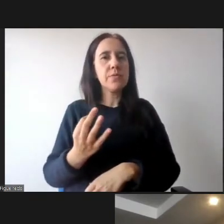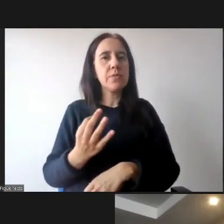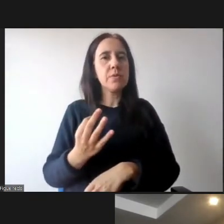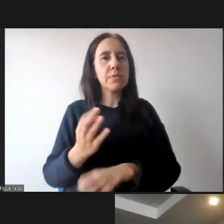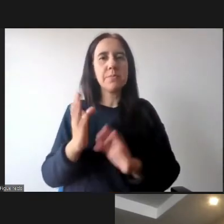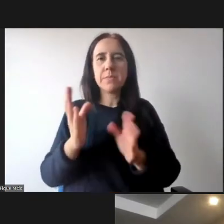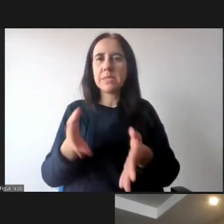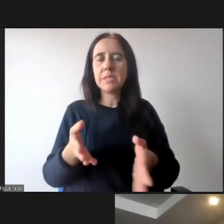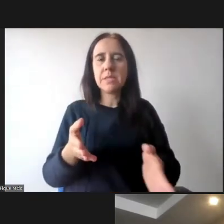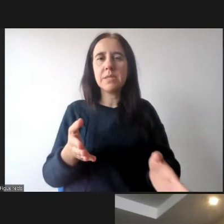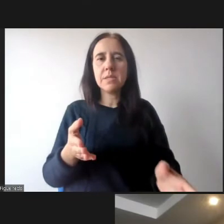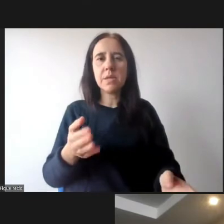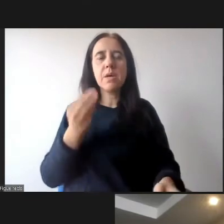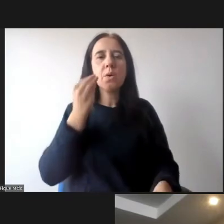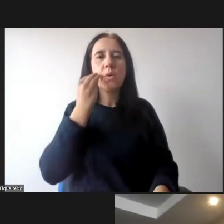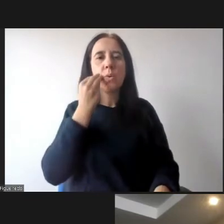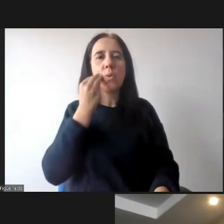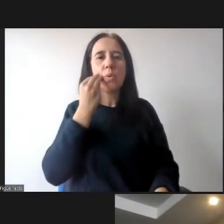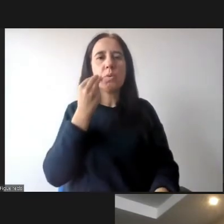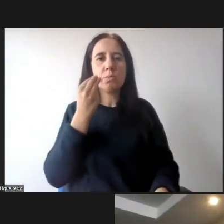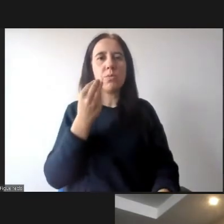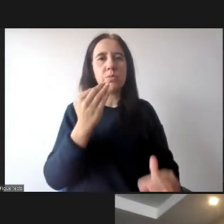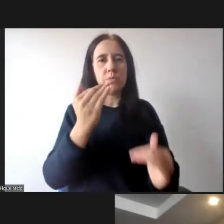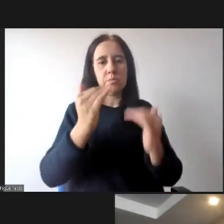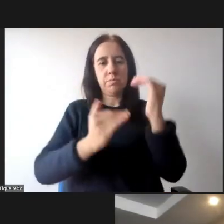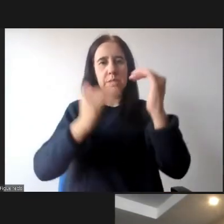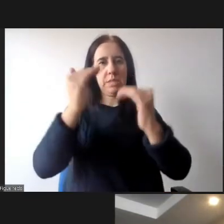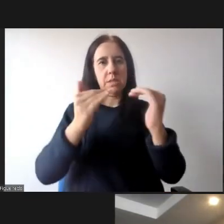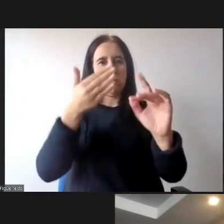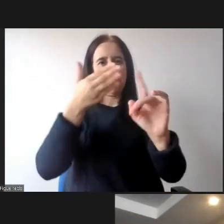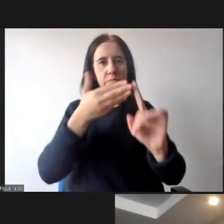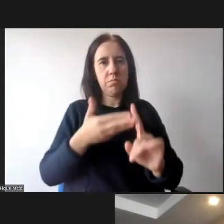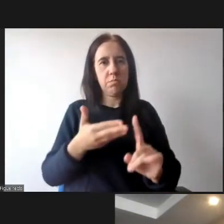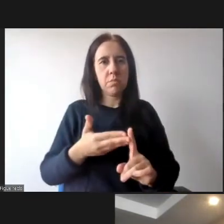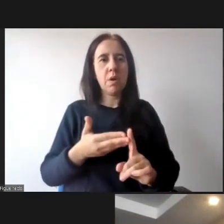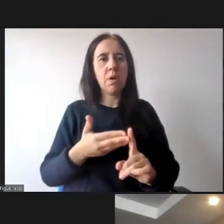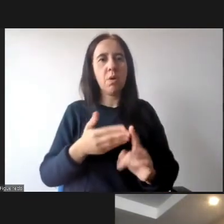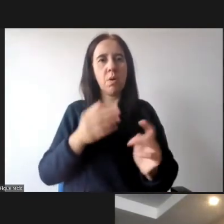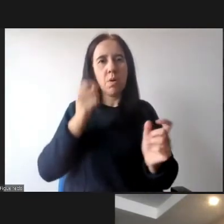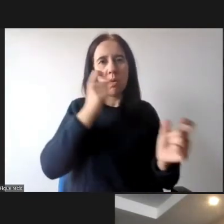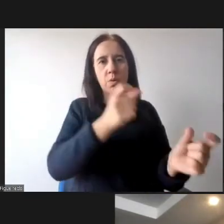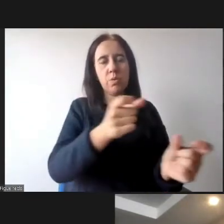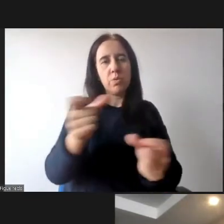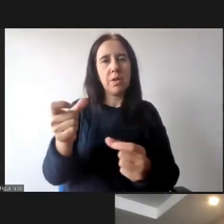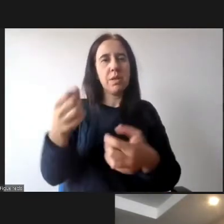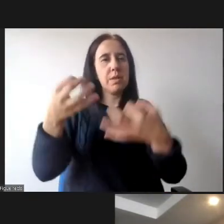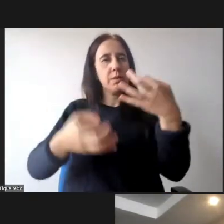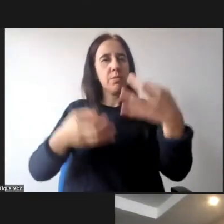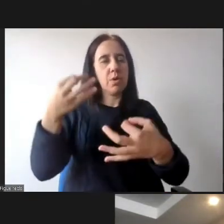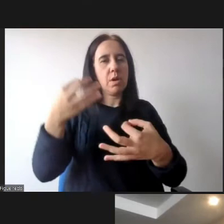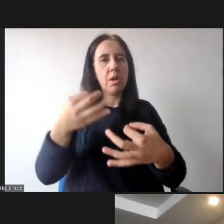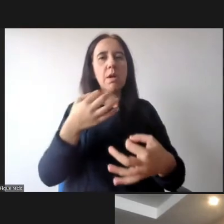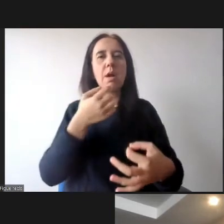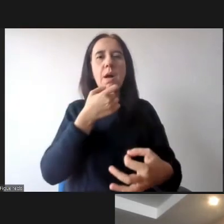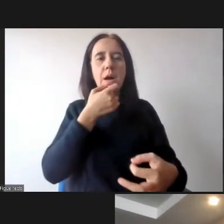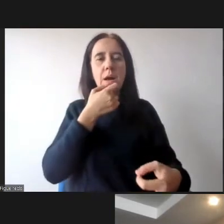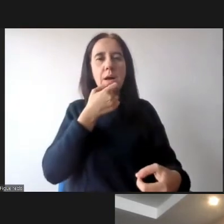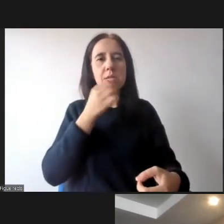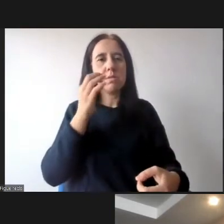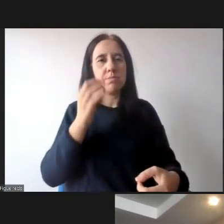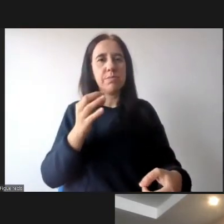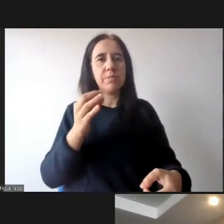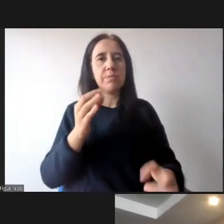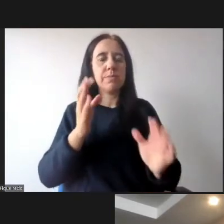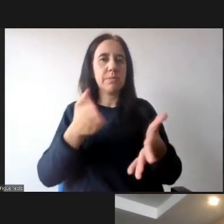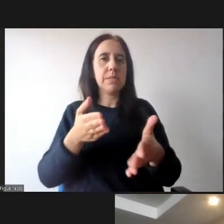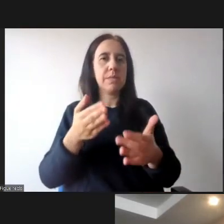que enquadrar este recurso ao princípio da proporcionalidade ou ao controle de proporcionalidade pelos tribunais à luz deste princípio da